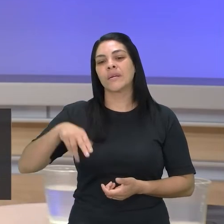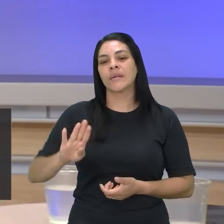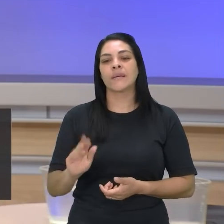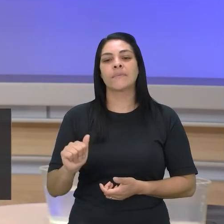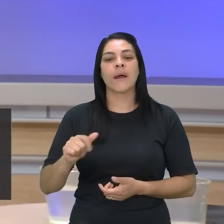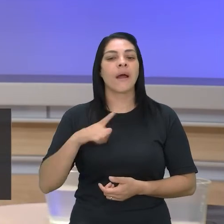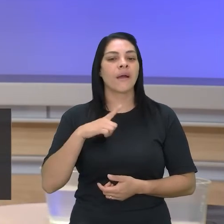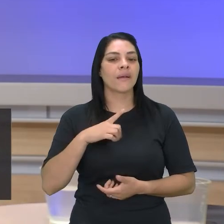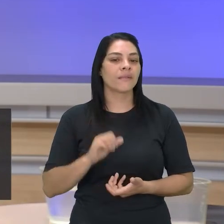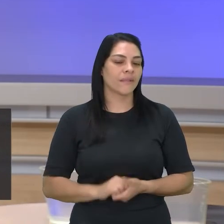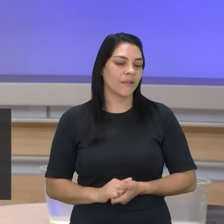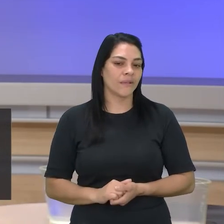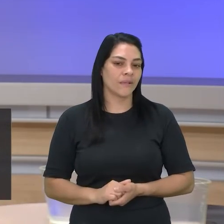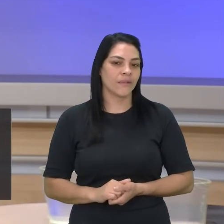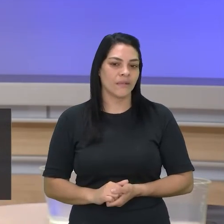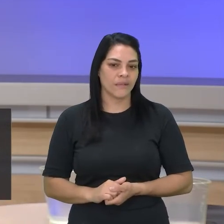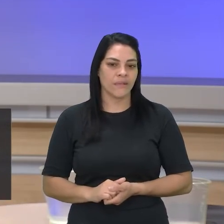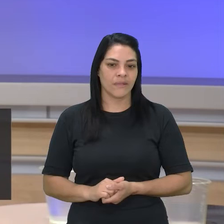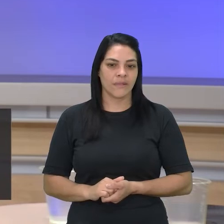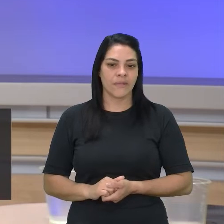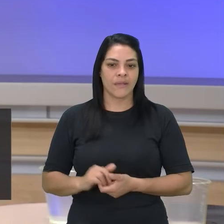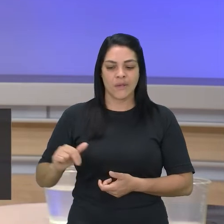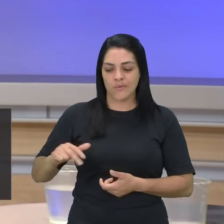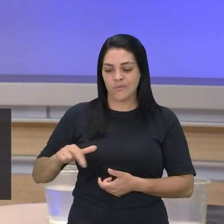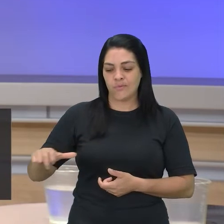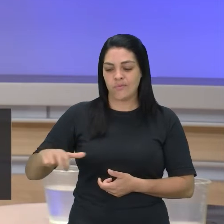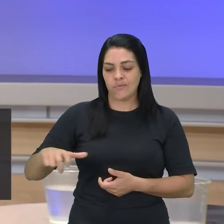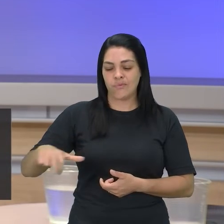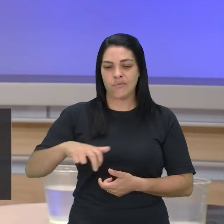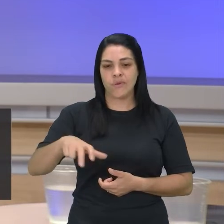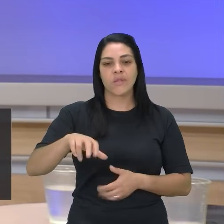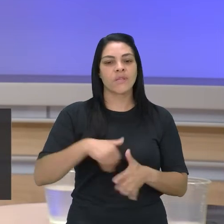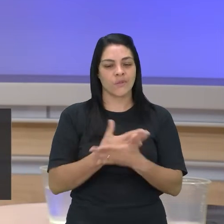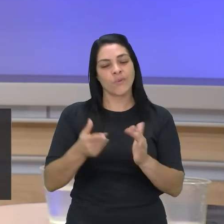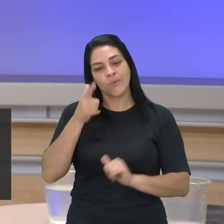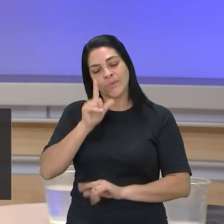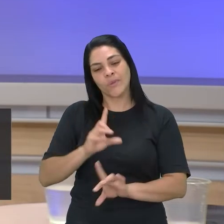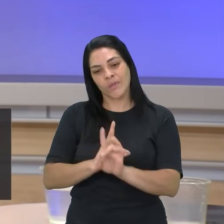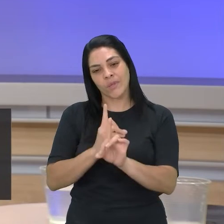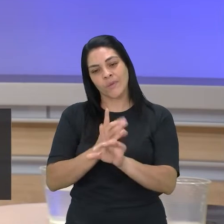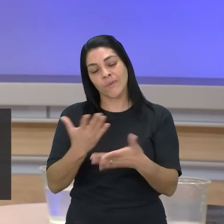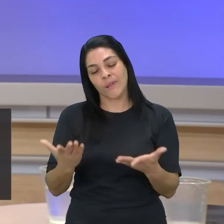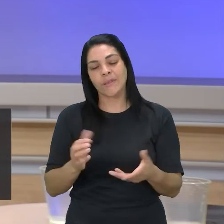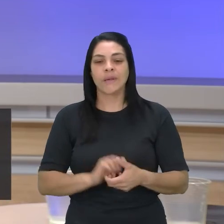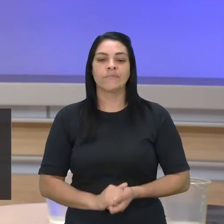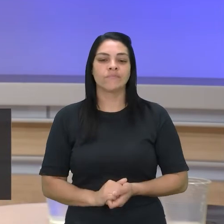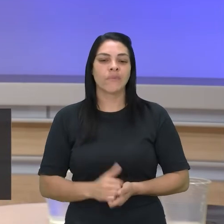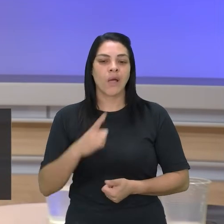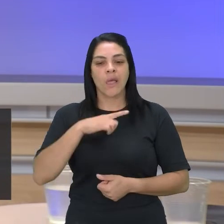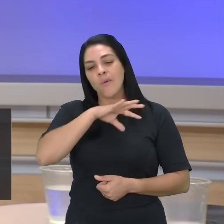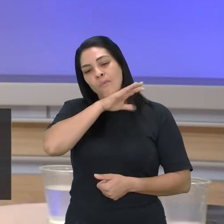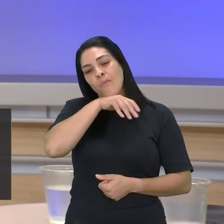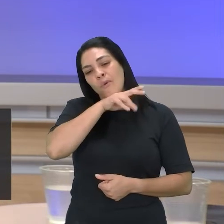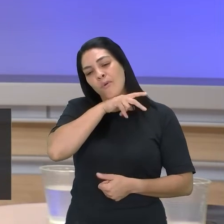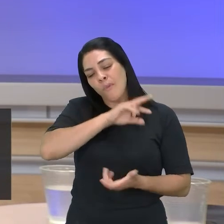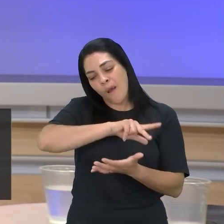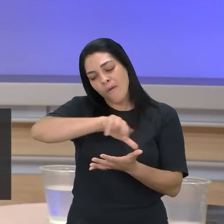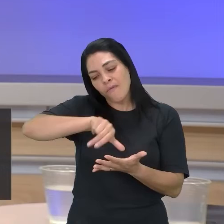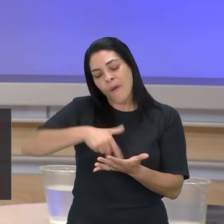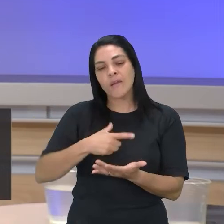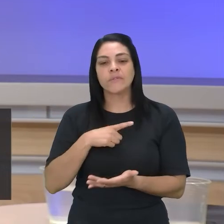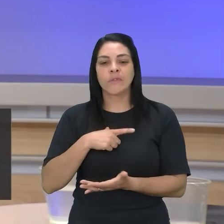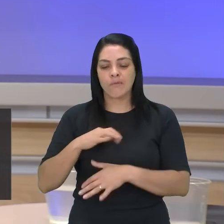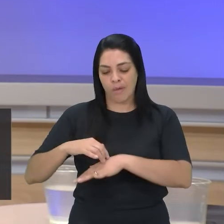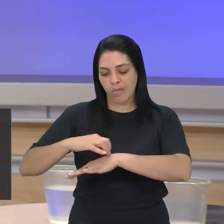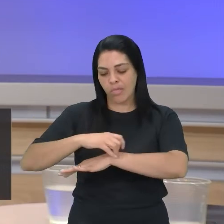até teiu, que é aquele lagartinho, né? A gente encontra, assim. Então, é isso, essa percepção junto